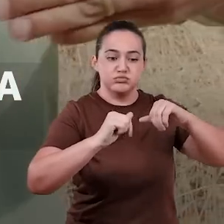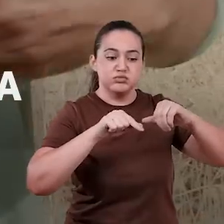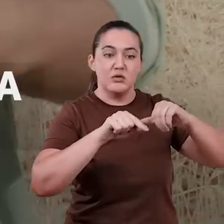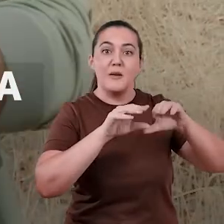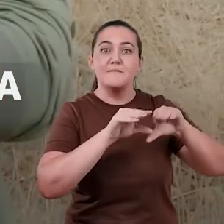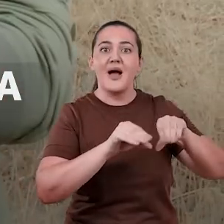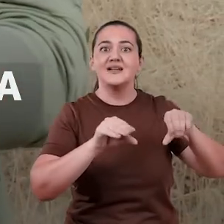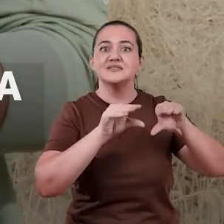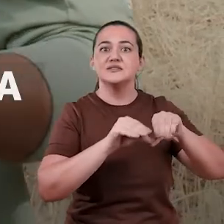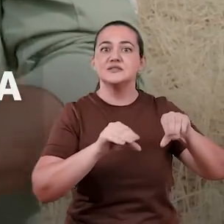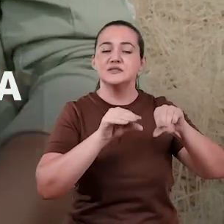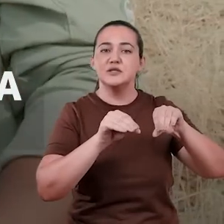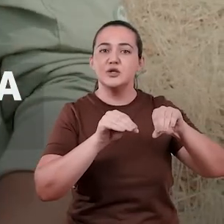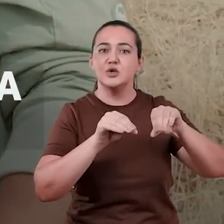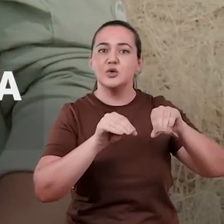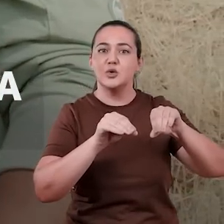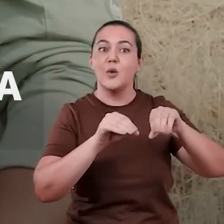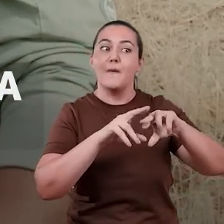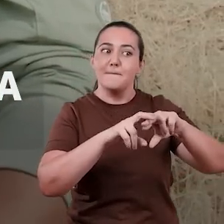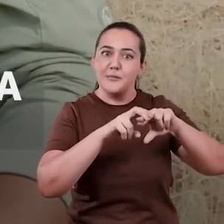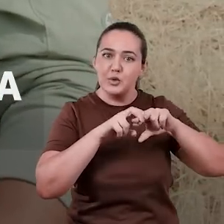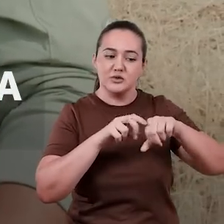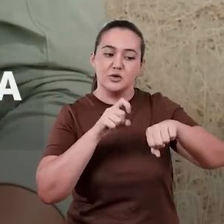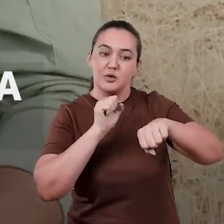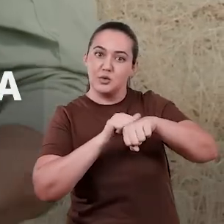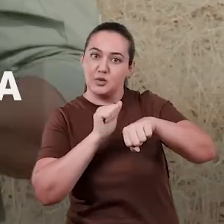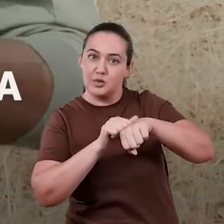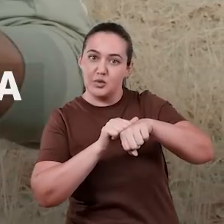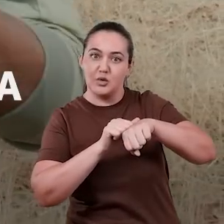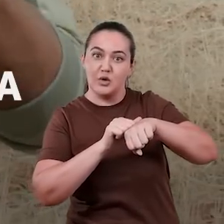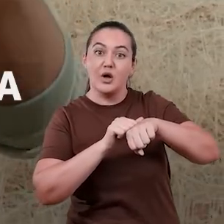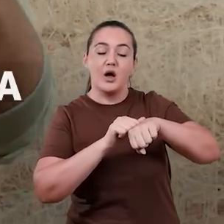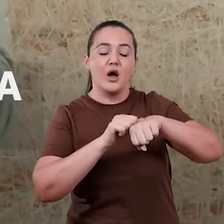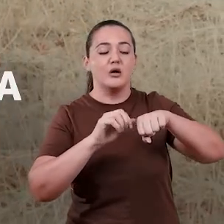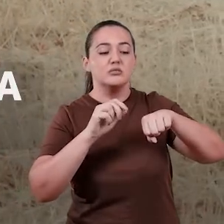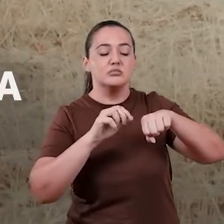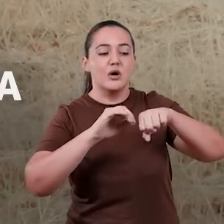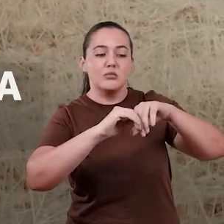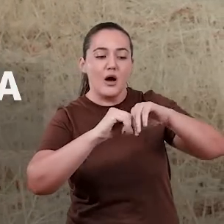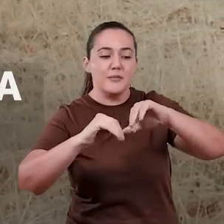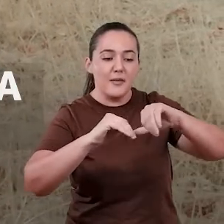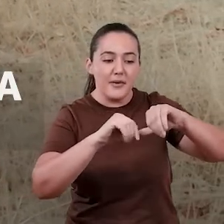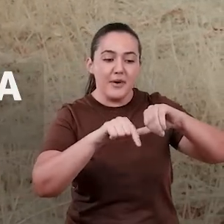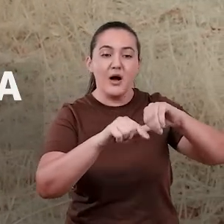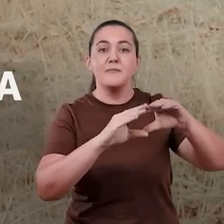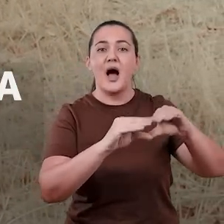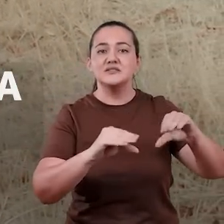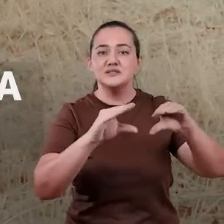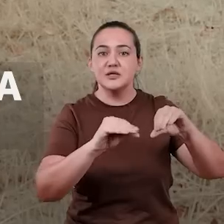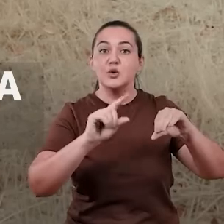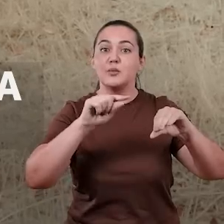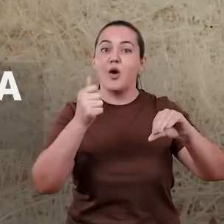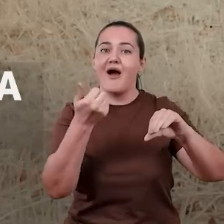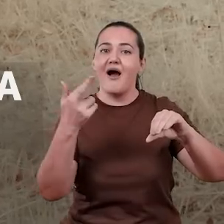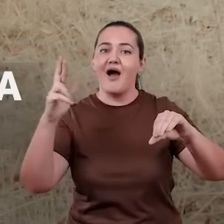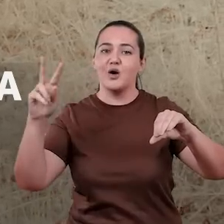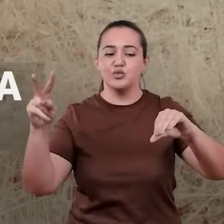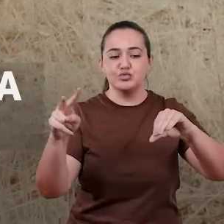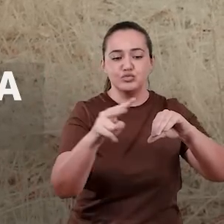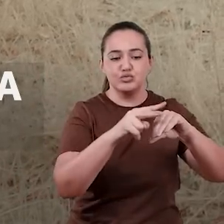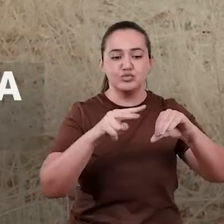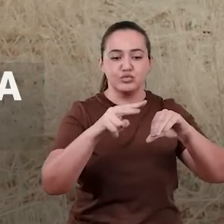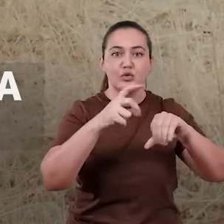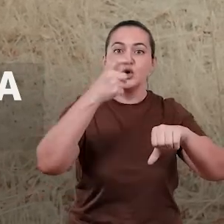com a entrada do oxigênio, essa rocha, que antes era macia, ficava dura novamente. Então eles conseguiam fazer vários